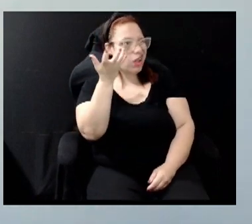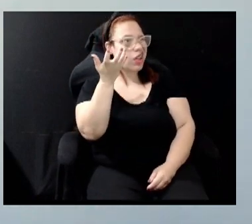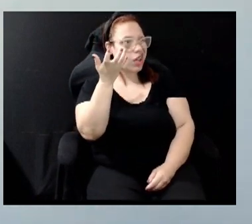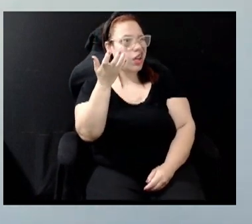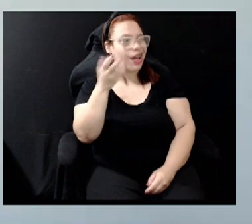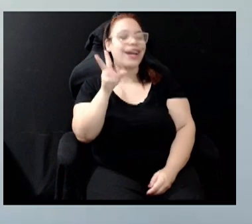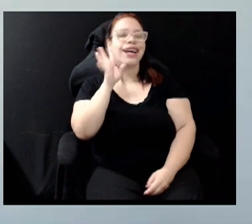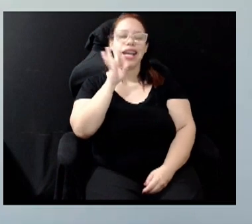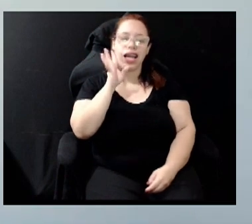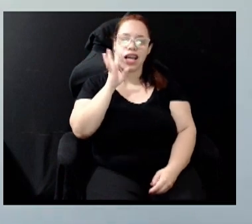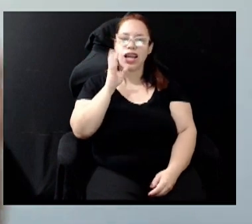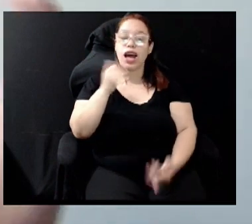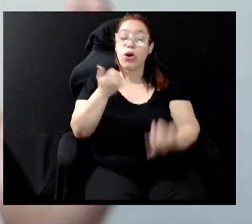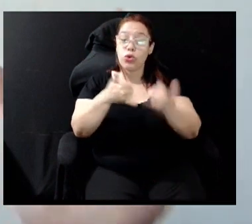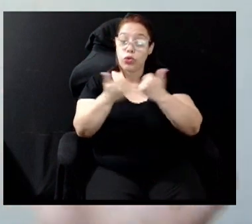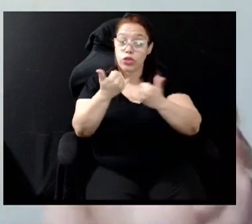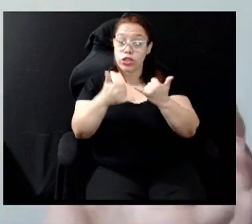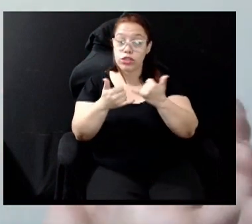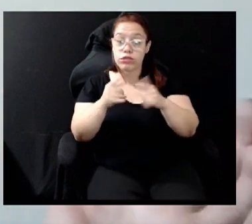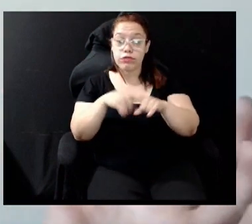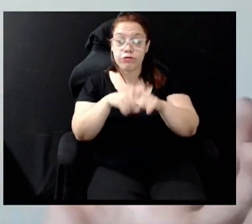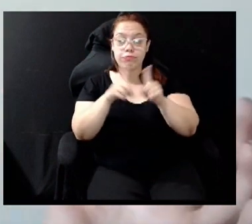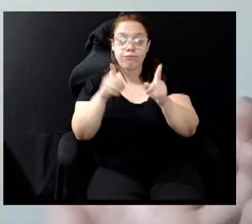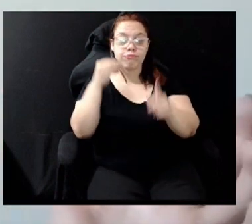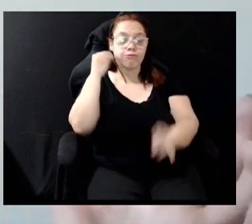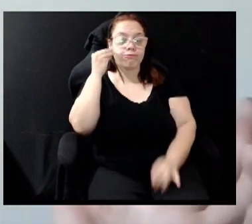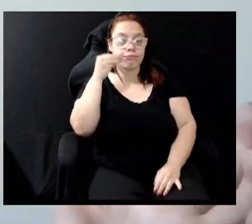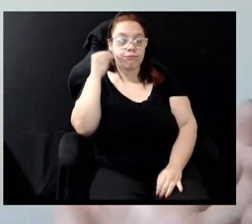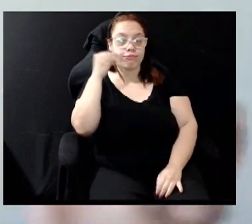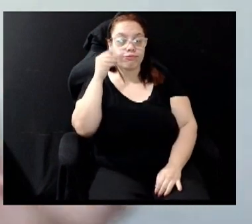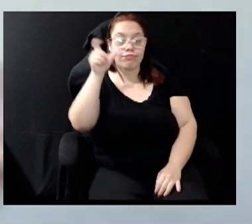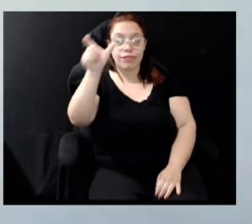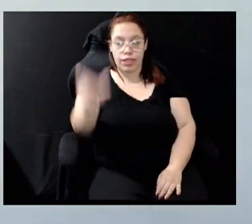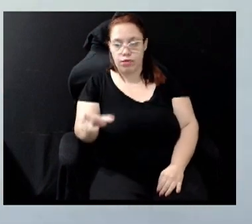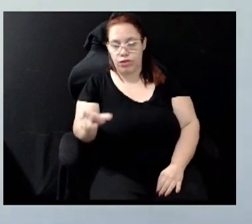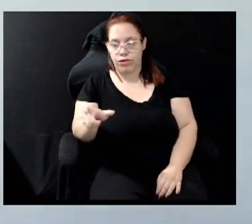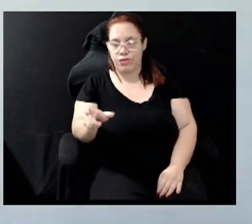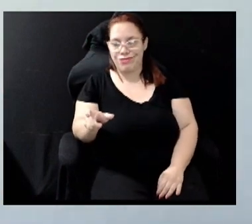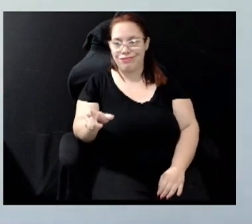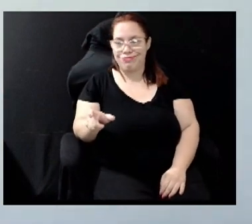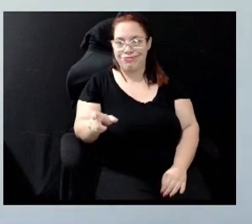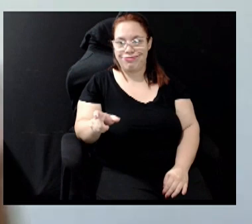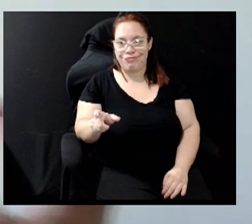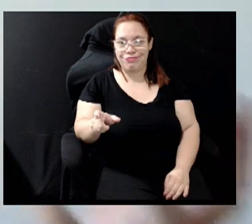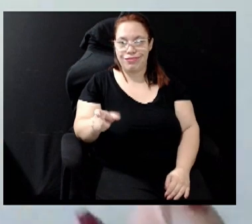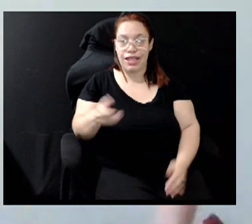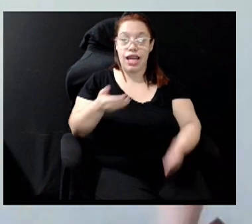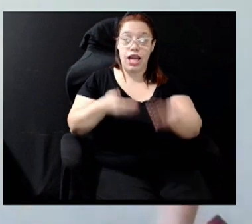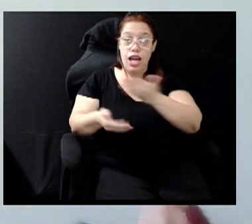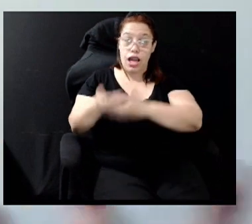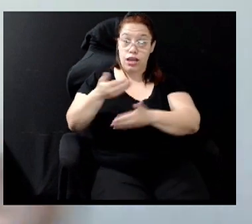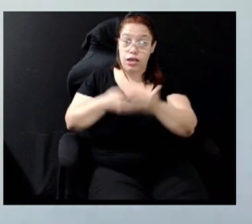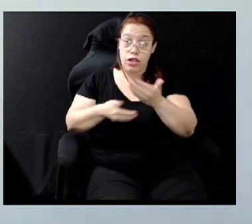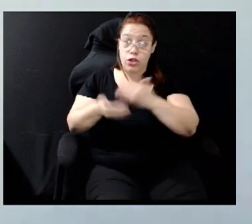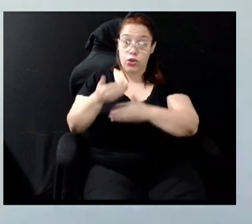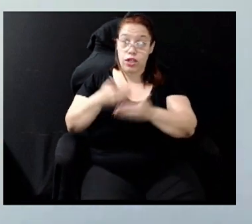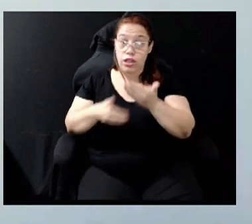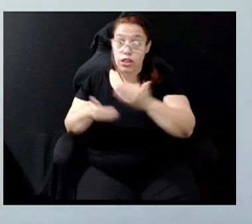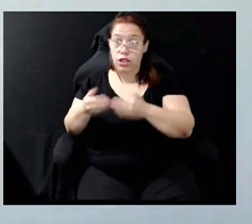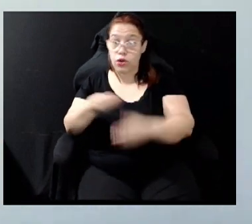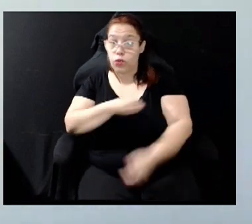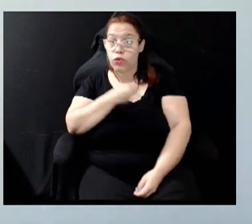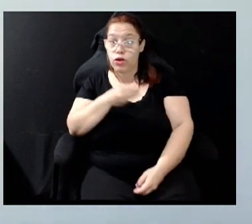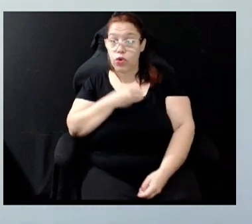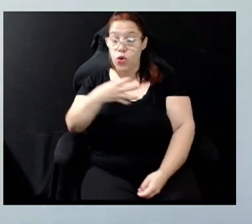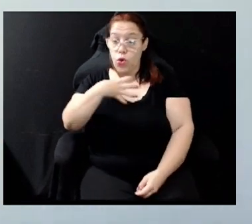que divertido. Mas essa é uma experiência da pessoa, né? E a gente associa muito aquilo que a pessoa vivenciou com a emoção que